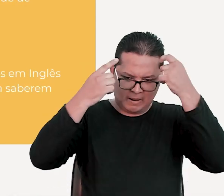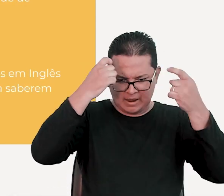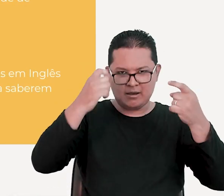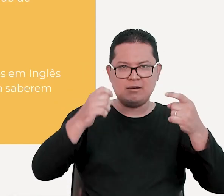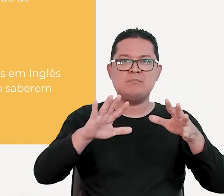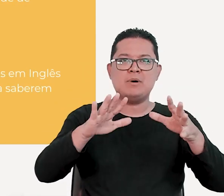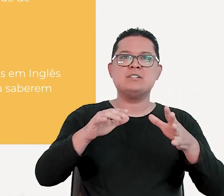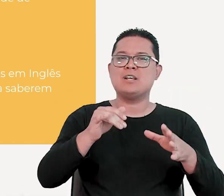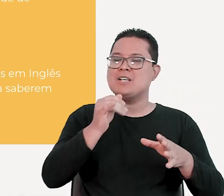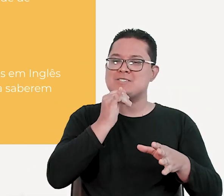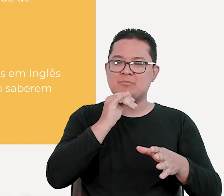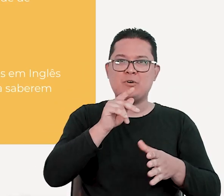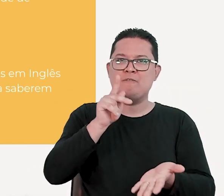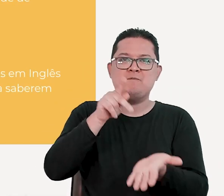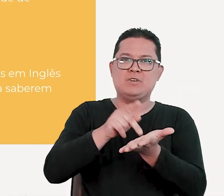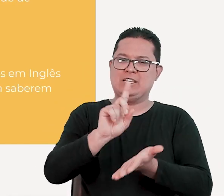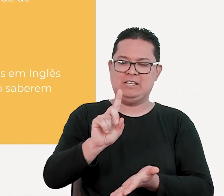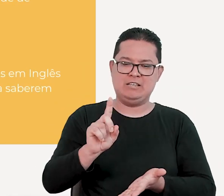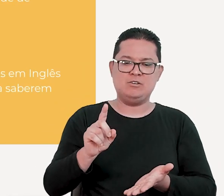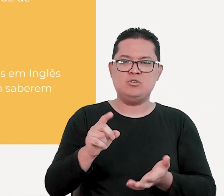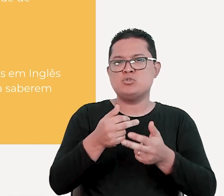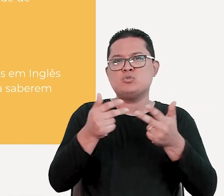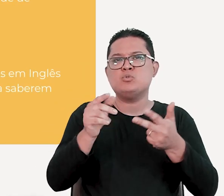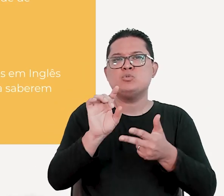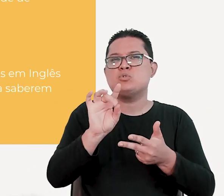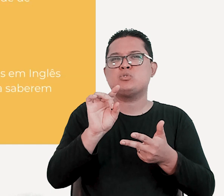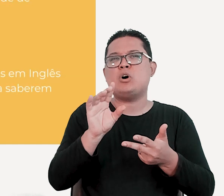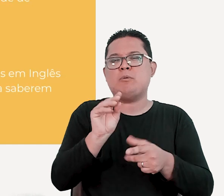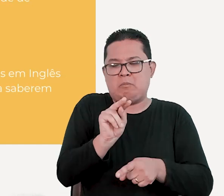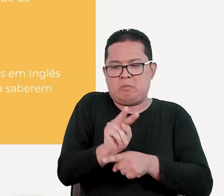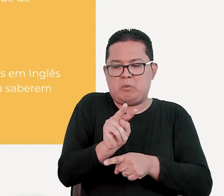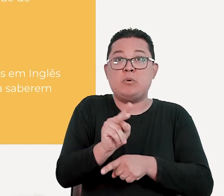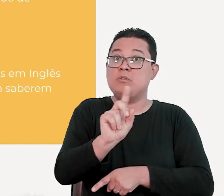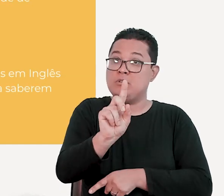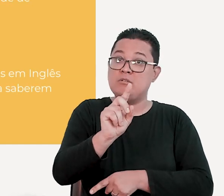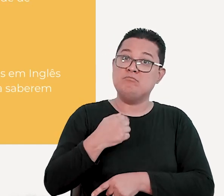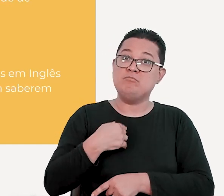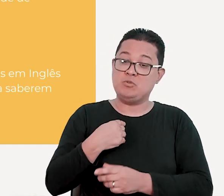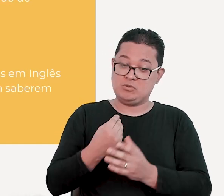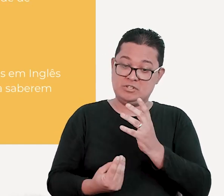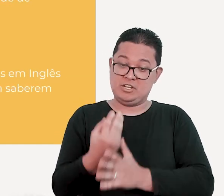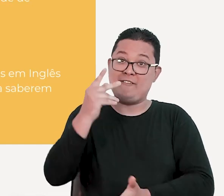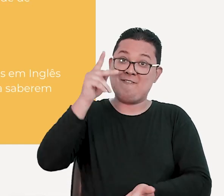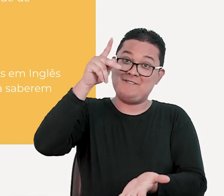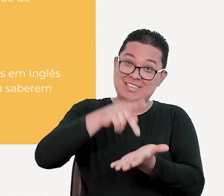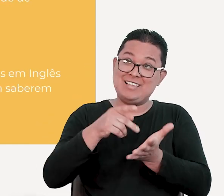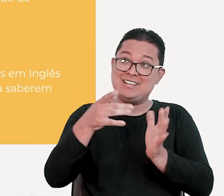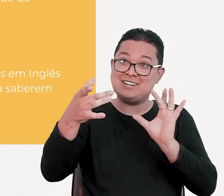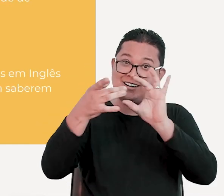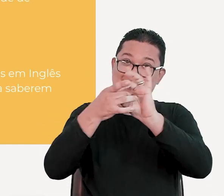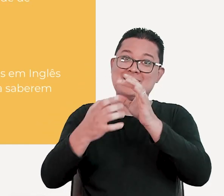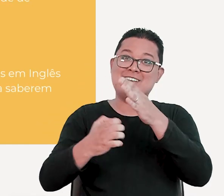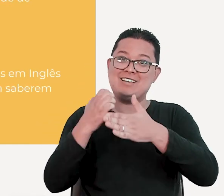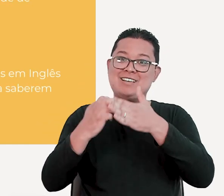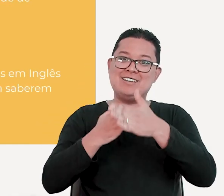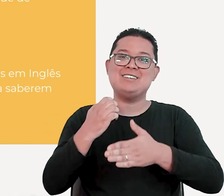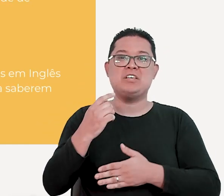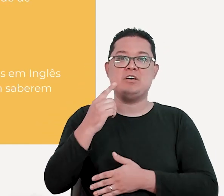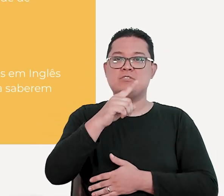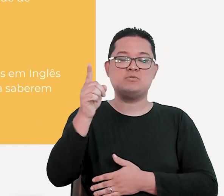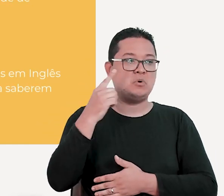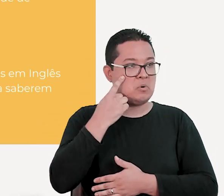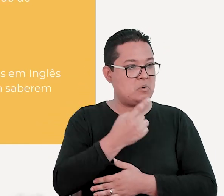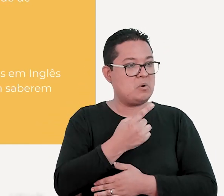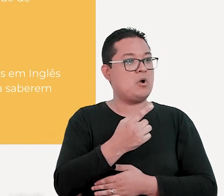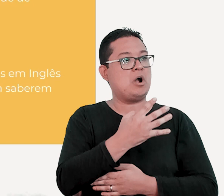gente de fora também, eu sei lidar com o meu cliente de fora, eu não é só uma coisa que eu estou ali criando e